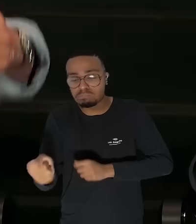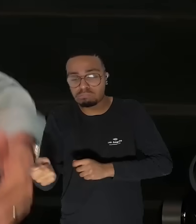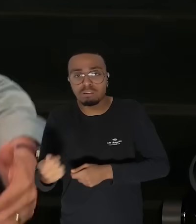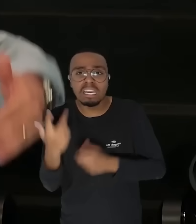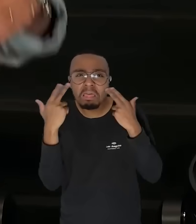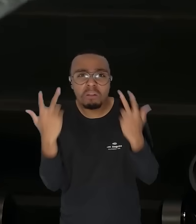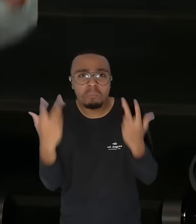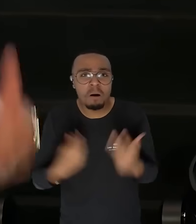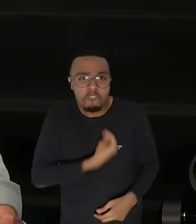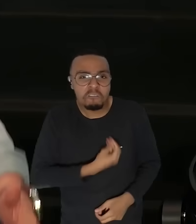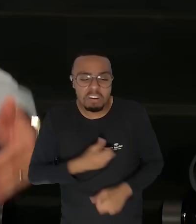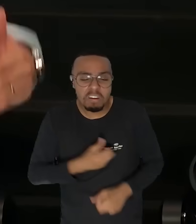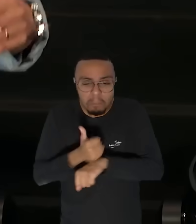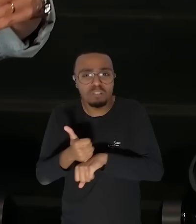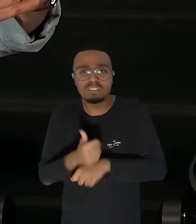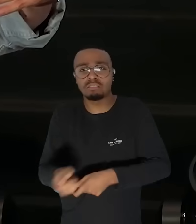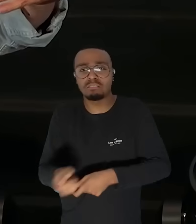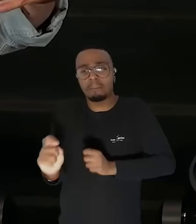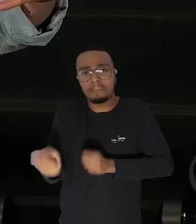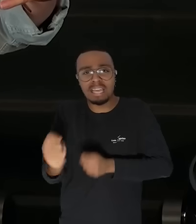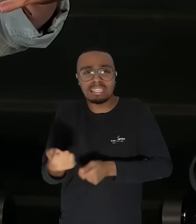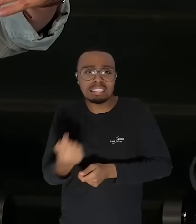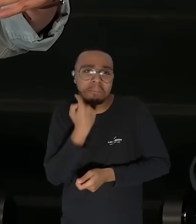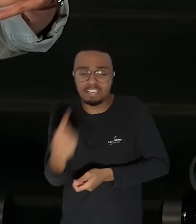que vive de pesca.